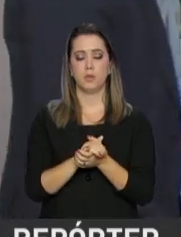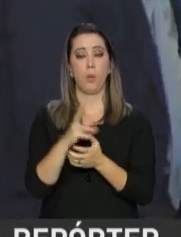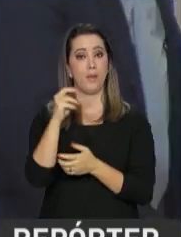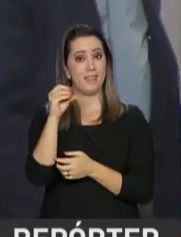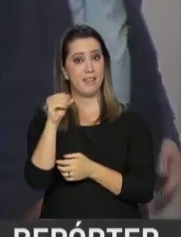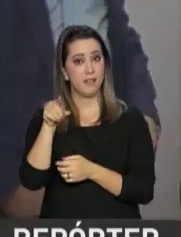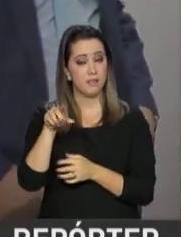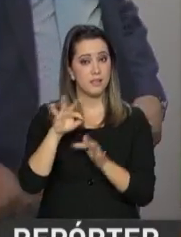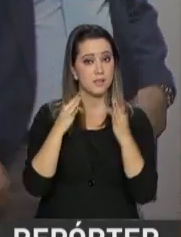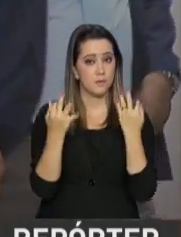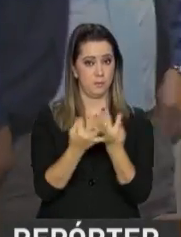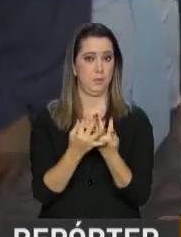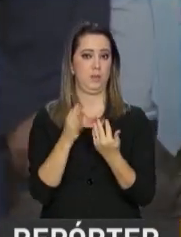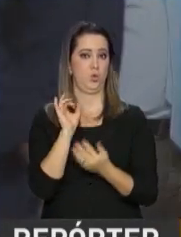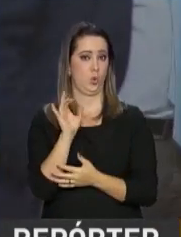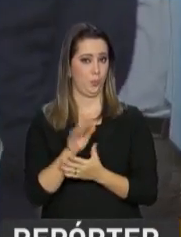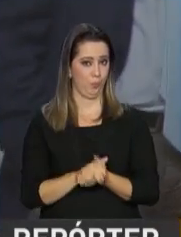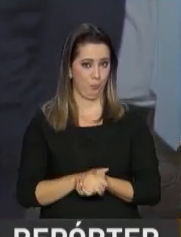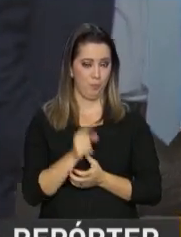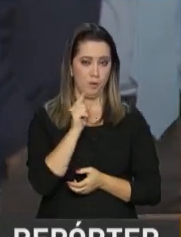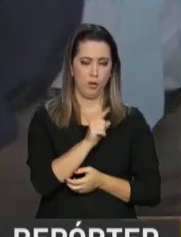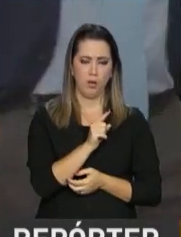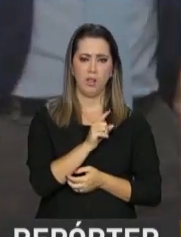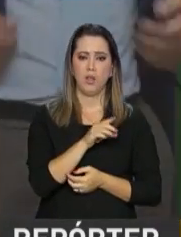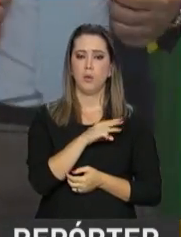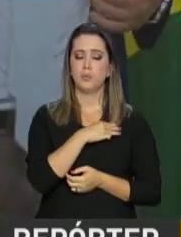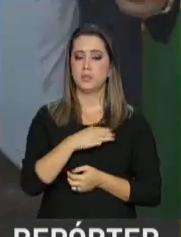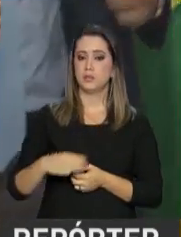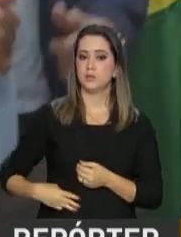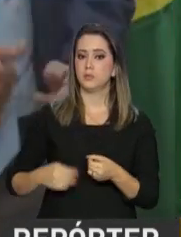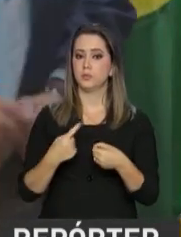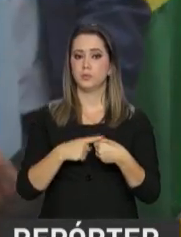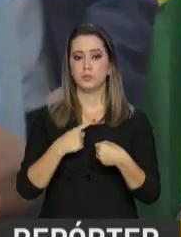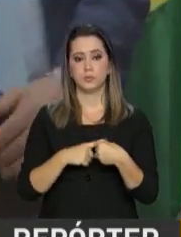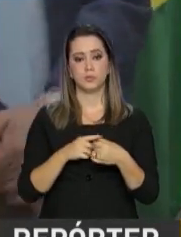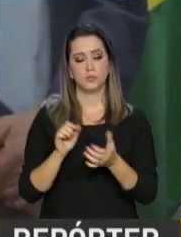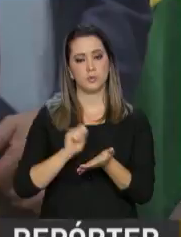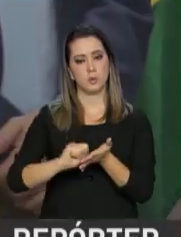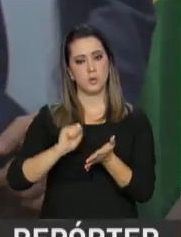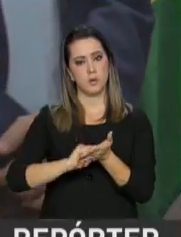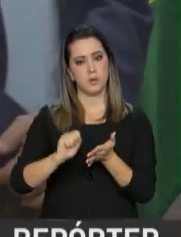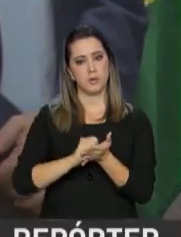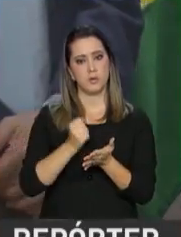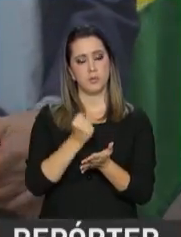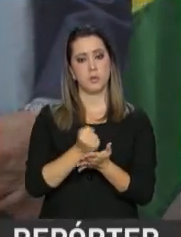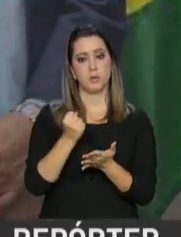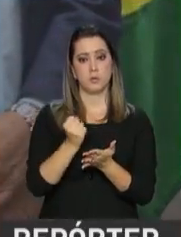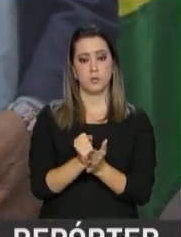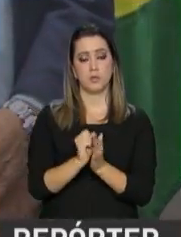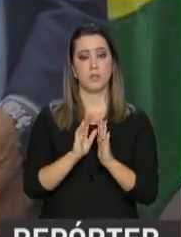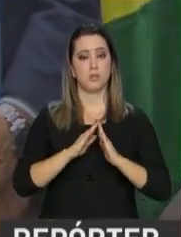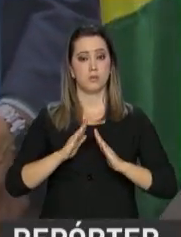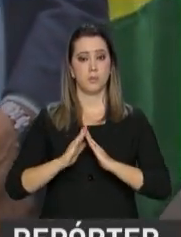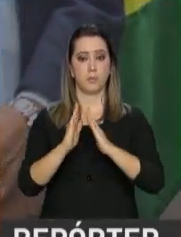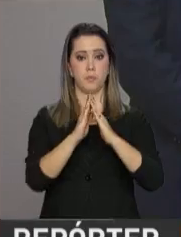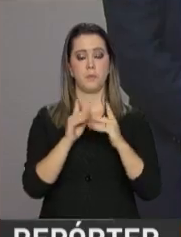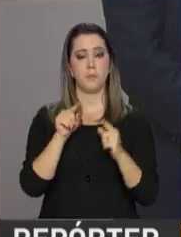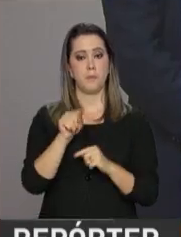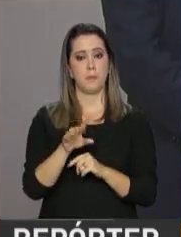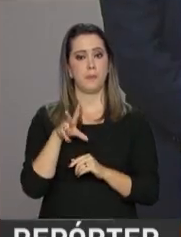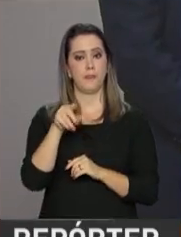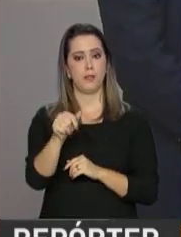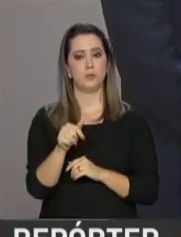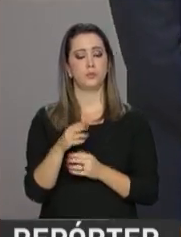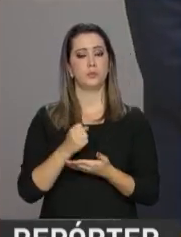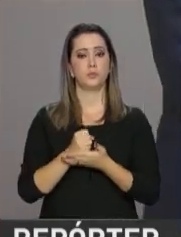o ministro das cidades alexandre baldy assinou a autorização para contratar as unidades habitacionais no total